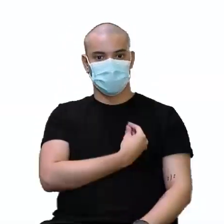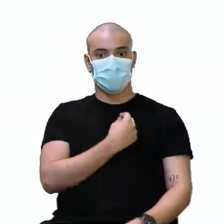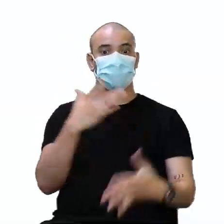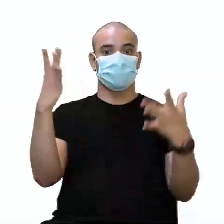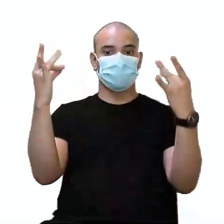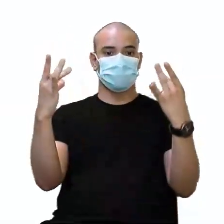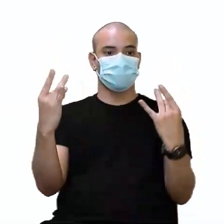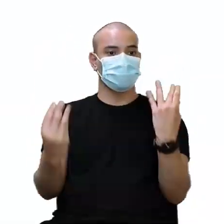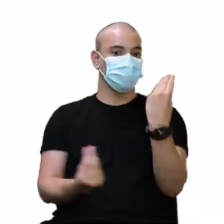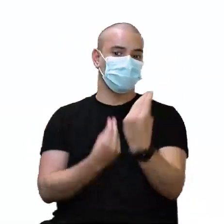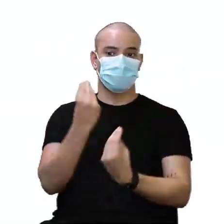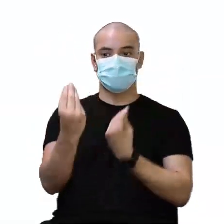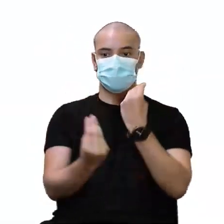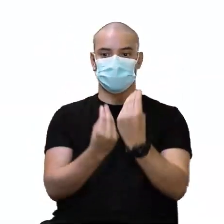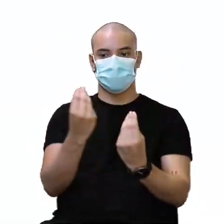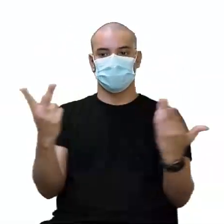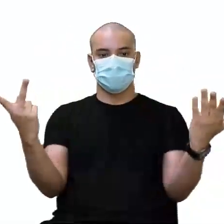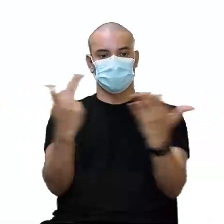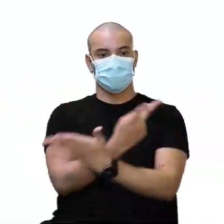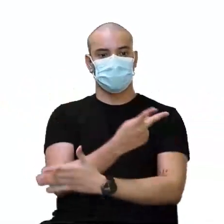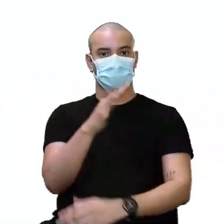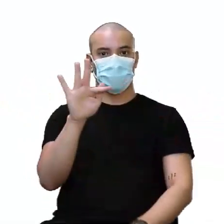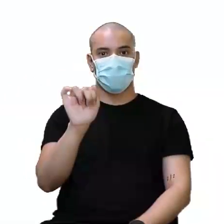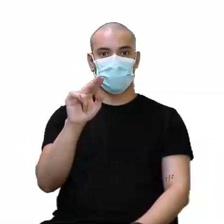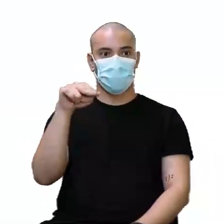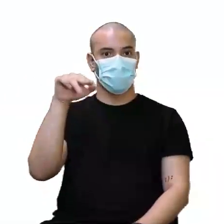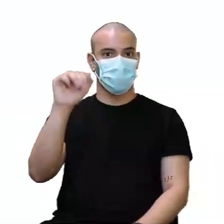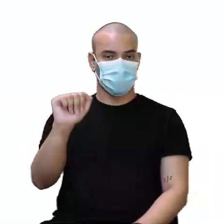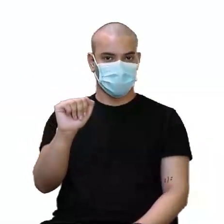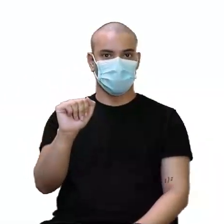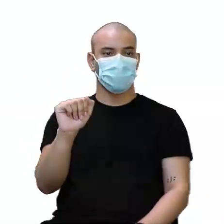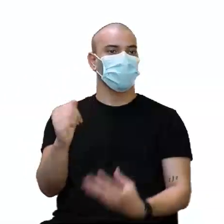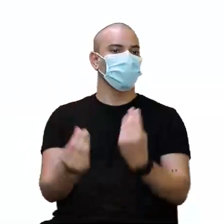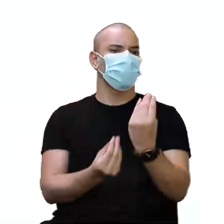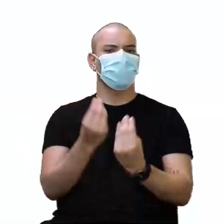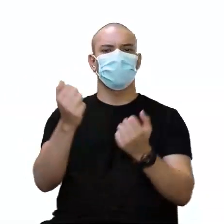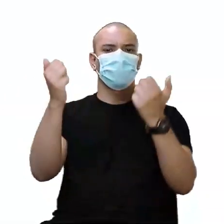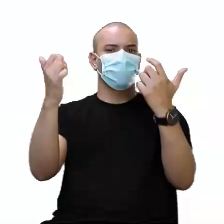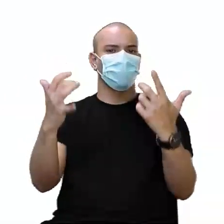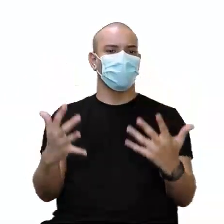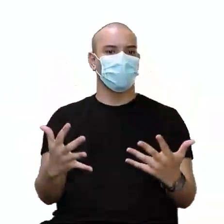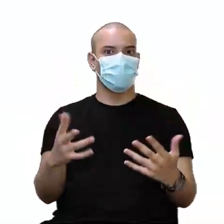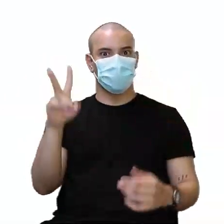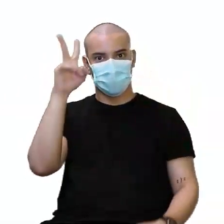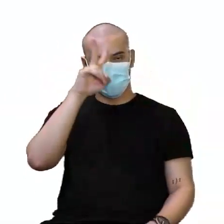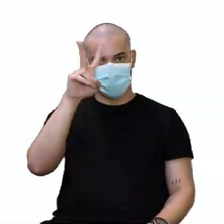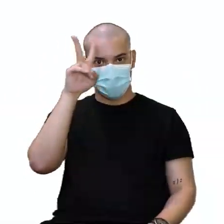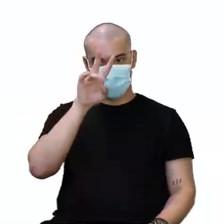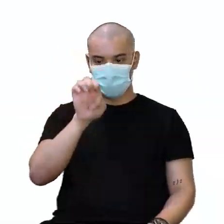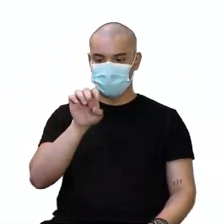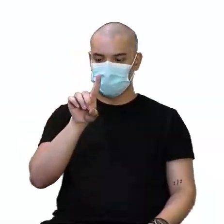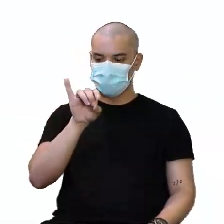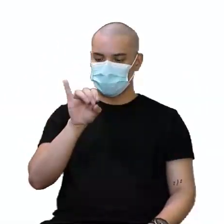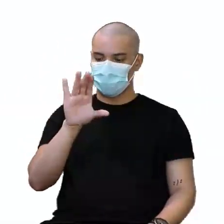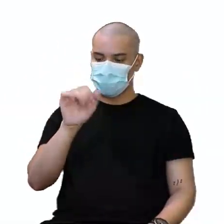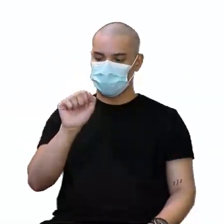Descreva como era essa fauna, né? De que fauna nós estamos falando? A gente está falando da fauna